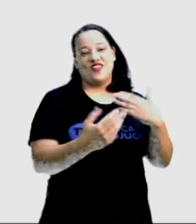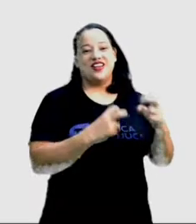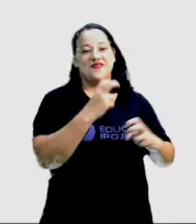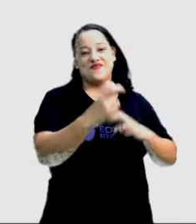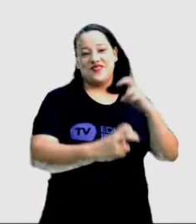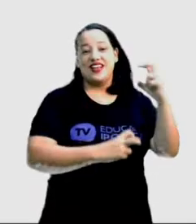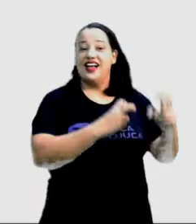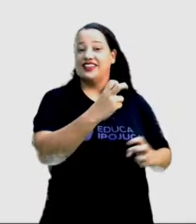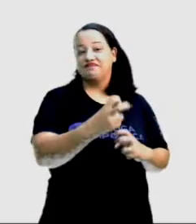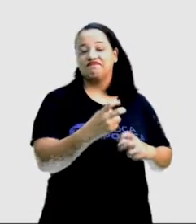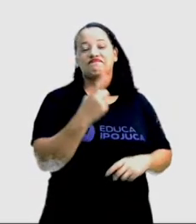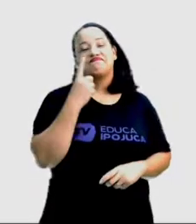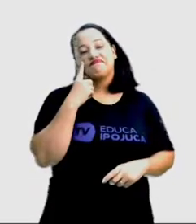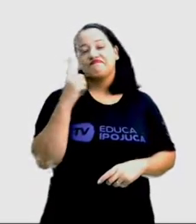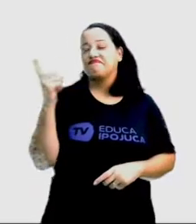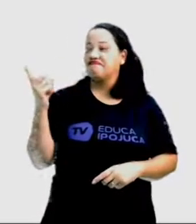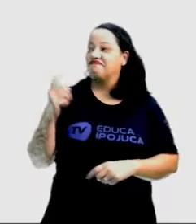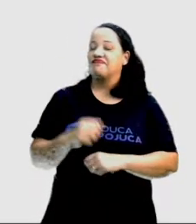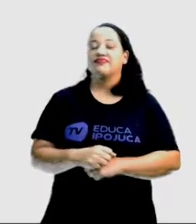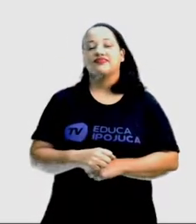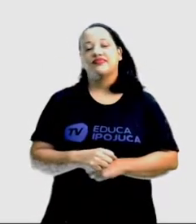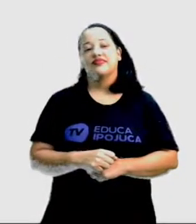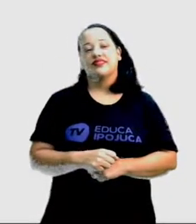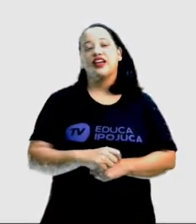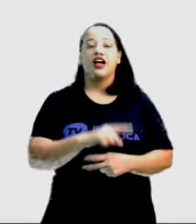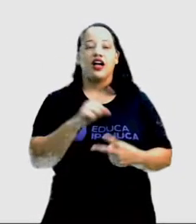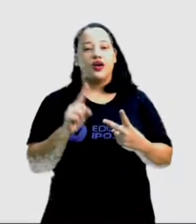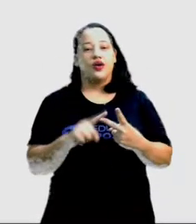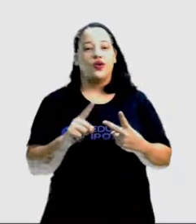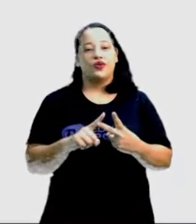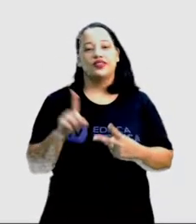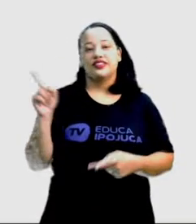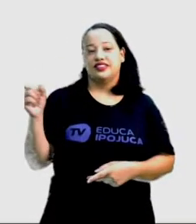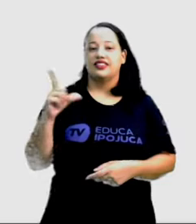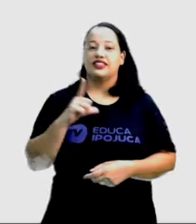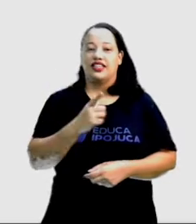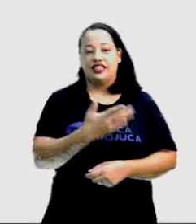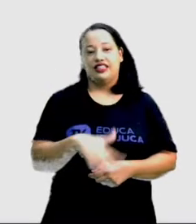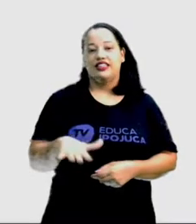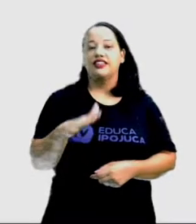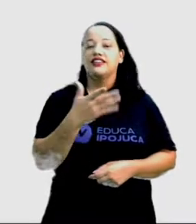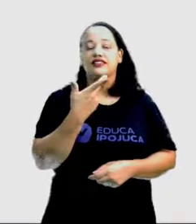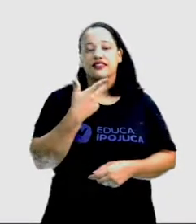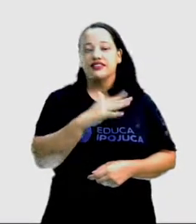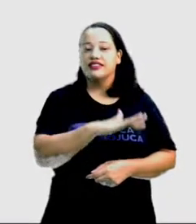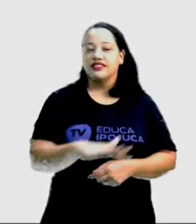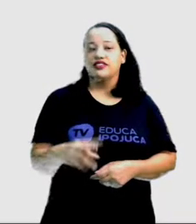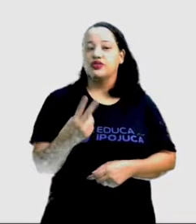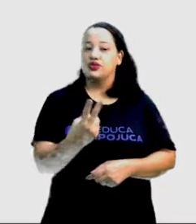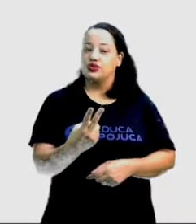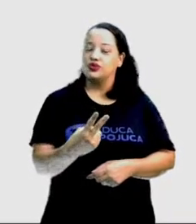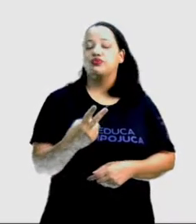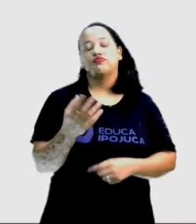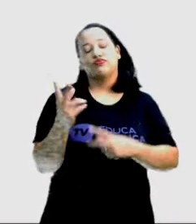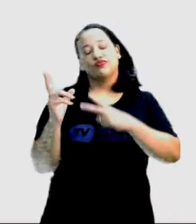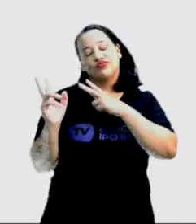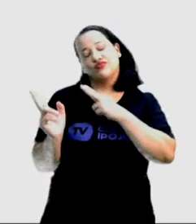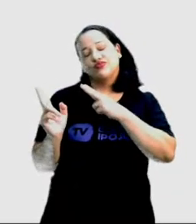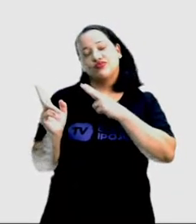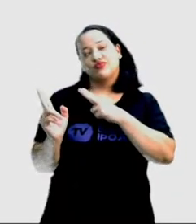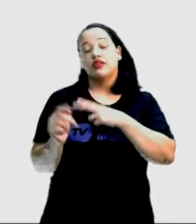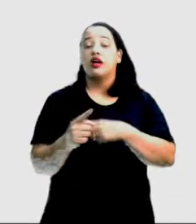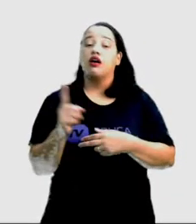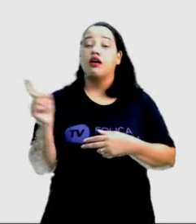E nesta outra imagem aqui, nós percebemos que temos aqui duas crianças dormindo. O que que nós podemos perceber